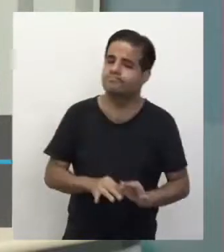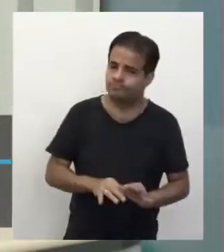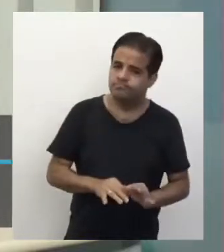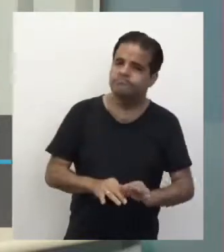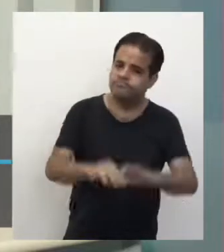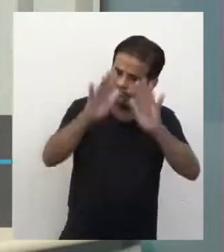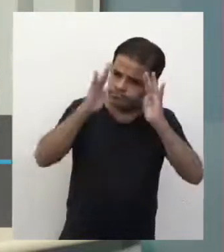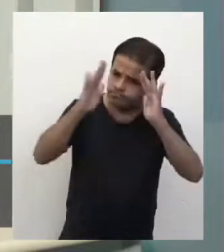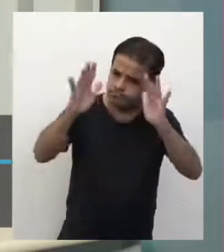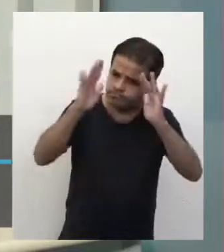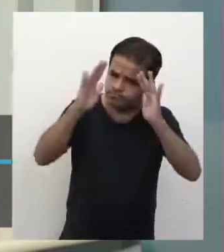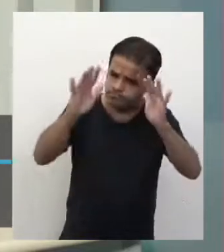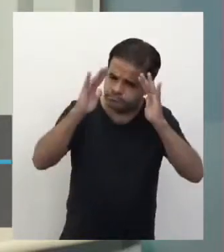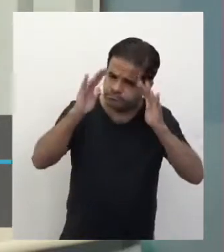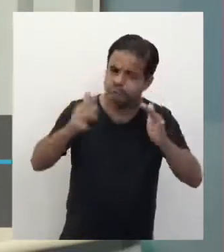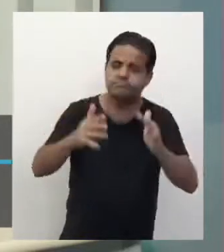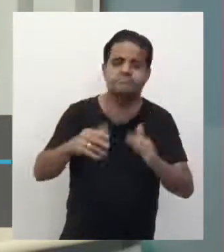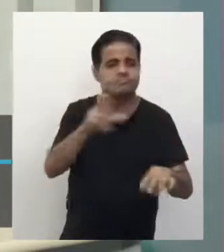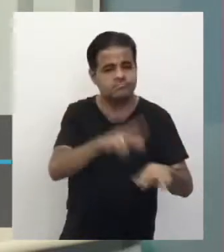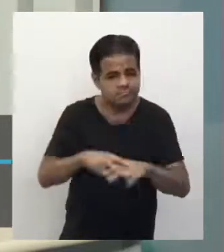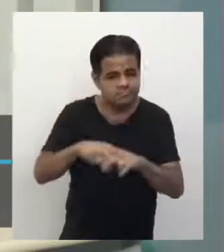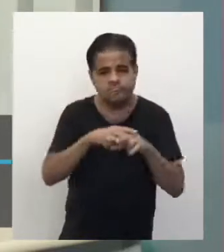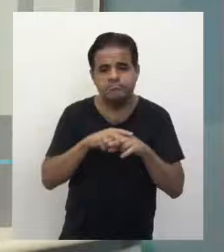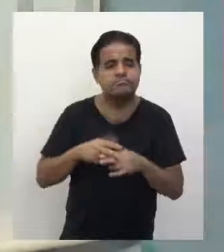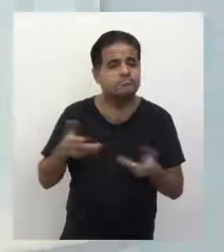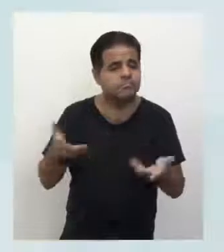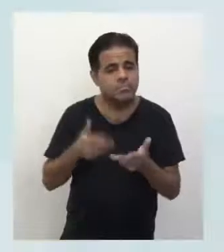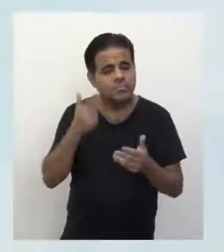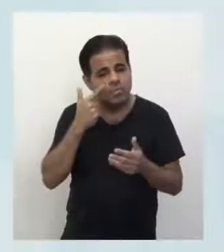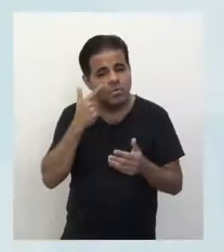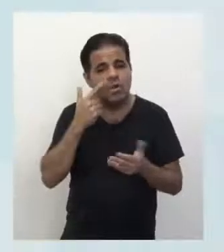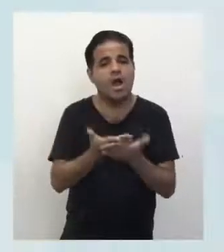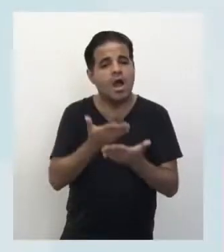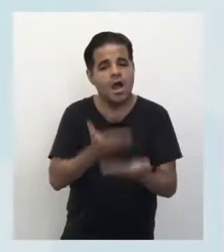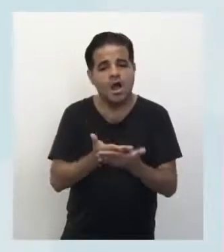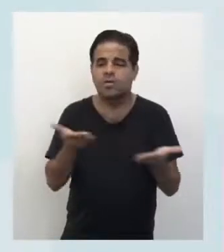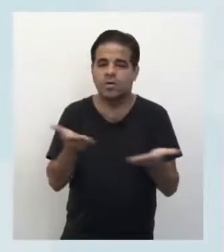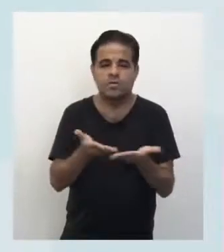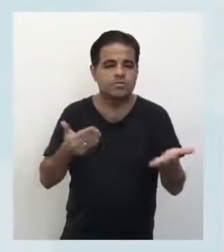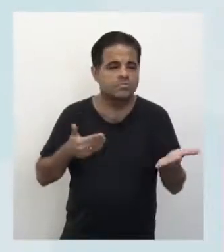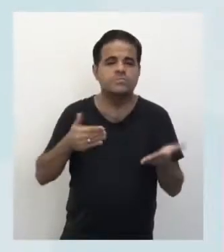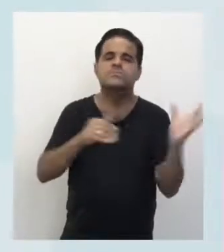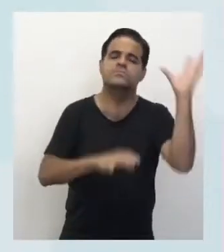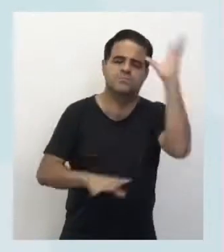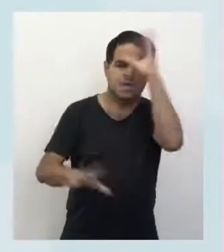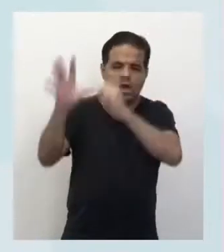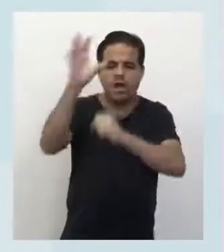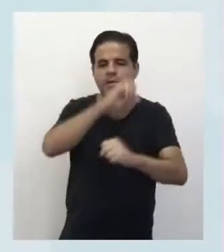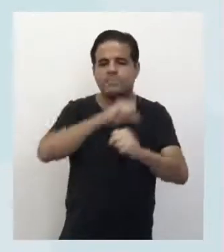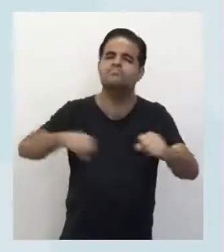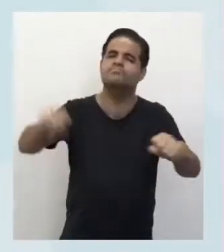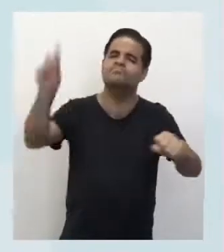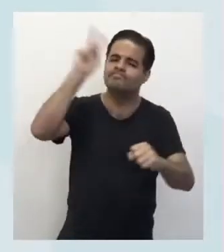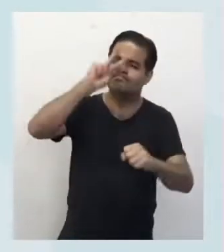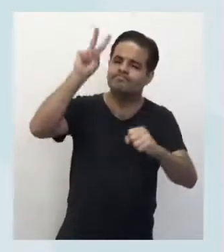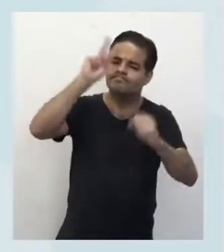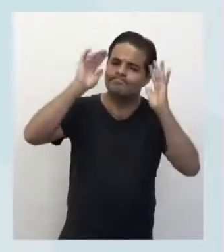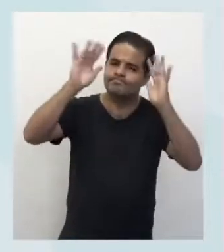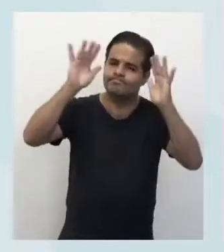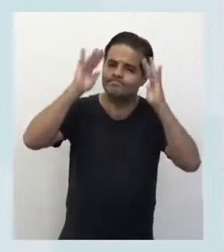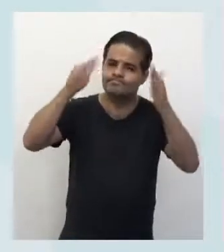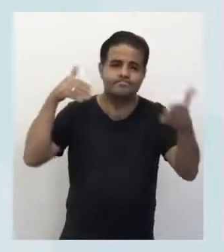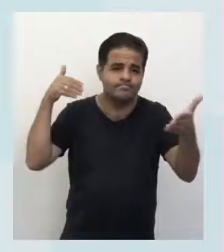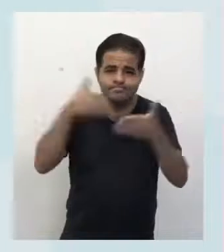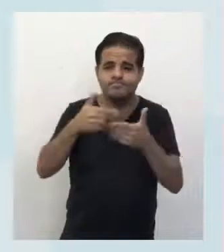sobre essa questão. Então, revendo aí que nós vimos na aula de hoje nós aprendemos ou relembramos alguns tipos